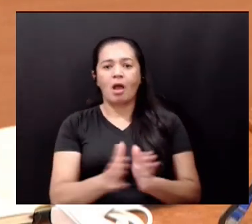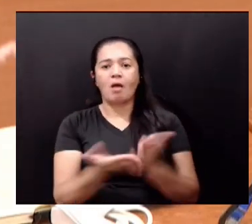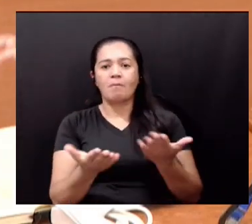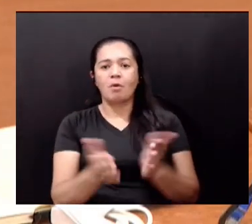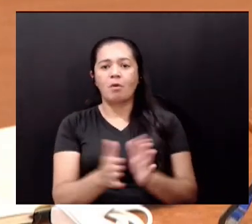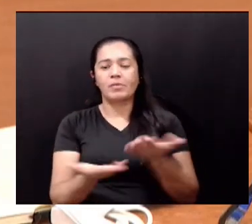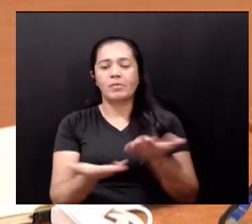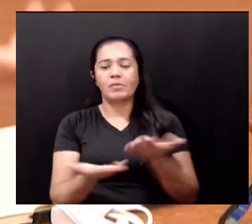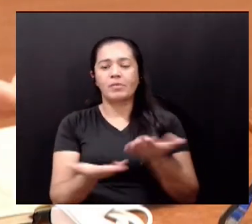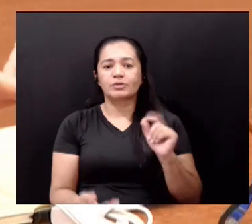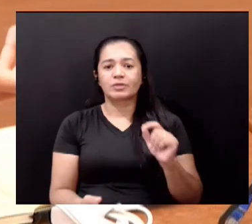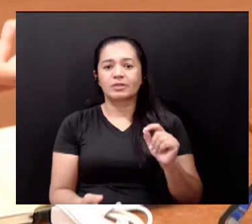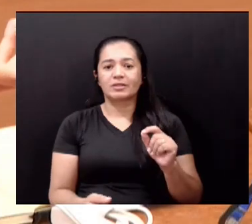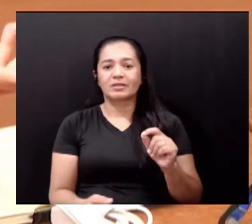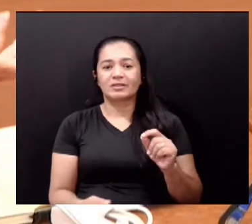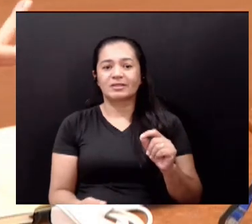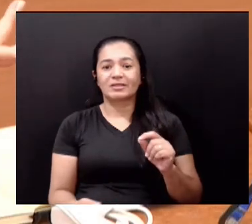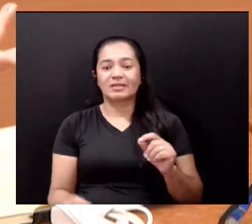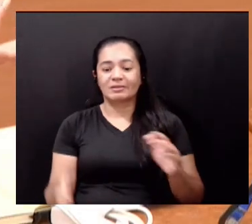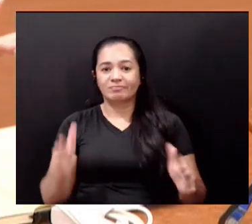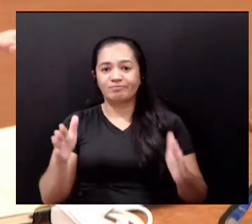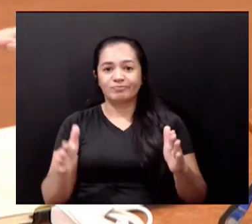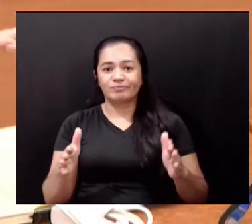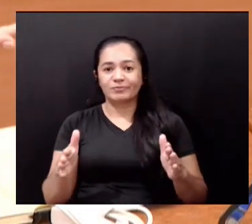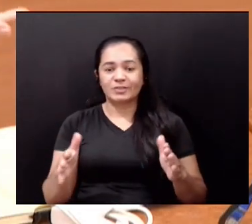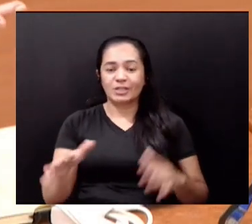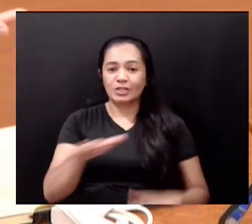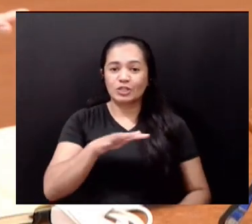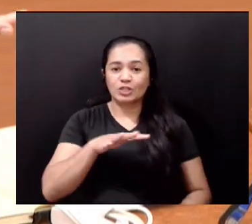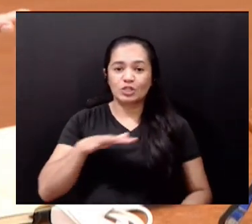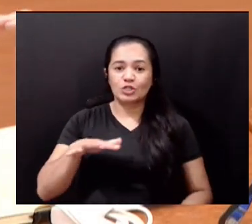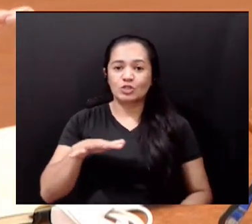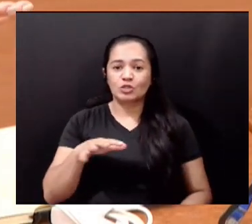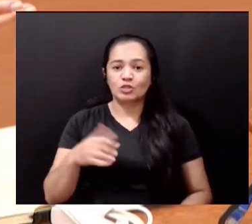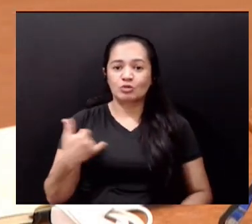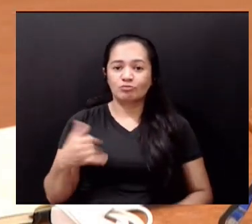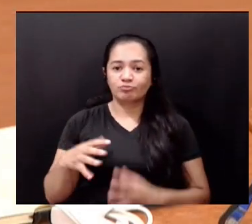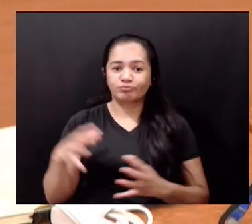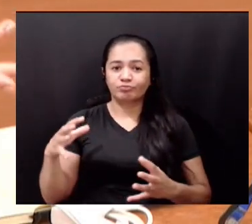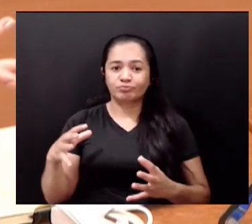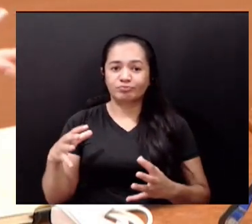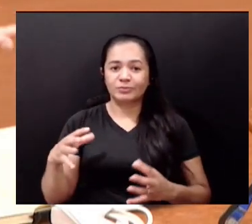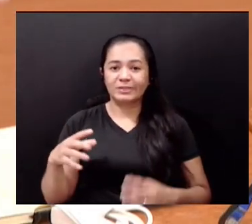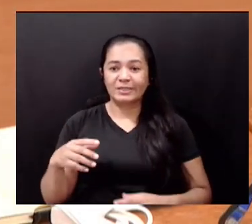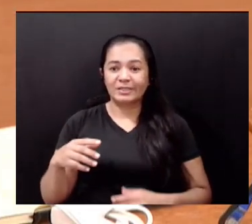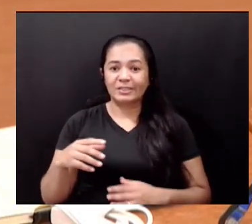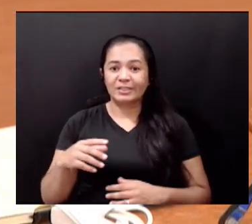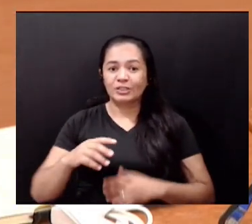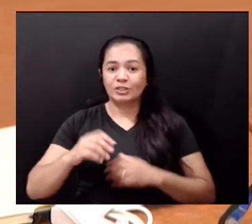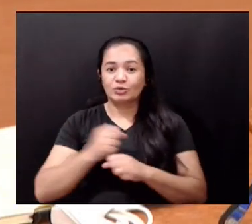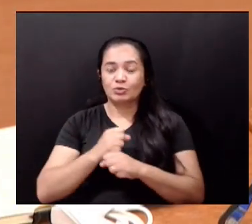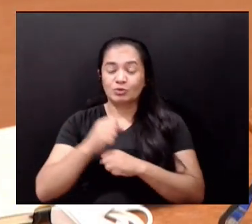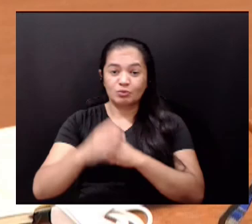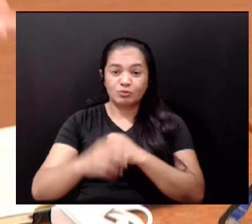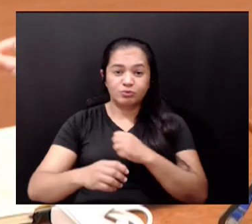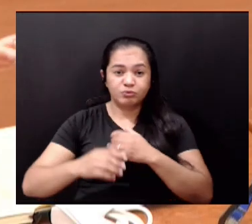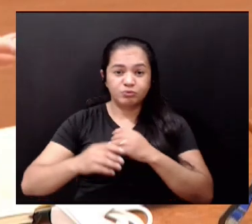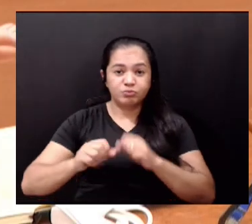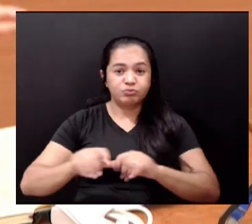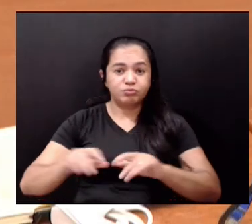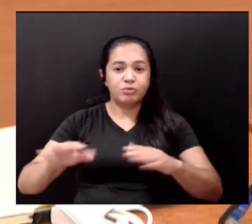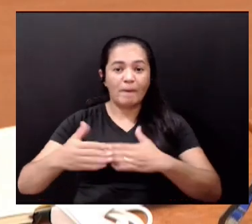idosos cada vez maior, e esse impacto nós vamos sentir isso com força total aí nos próximos anos, se não houver uma mudança.